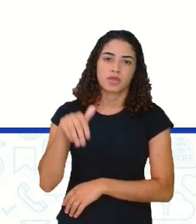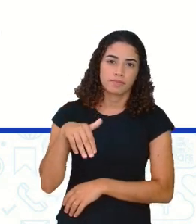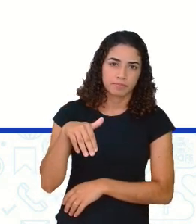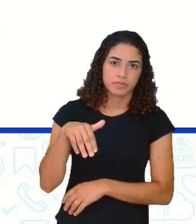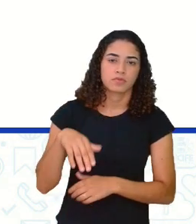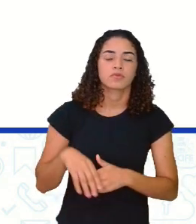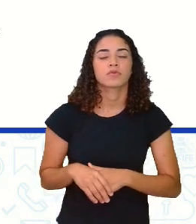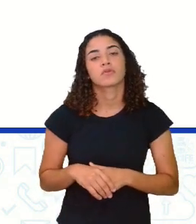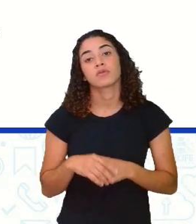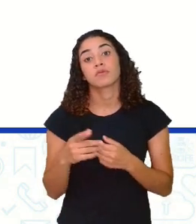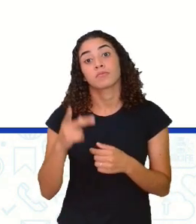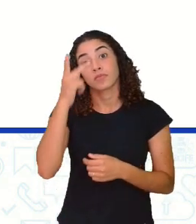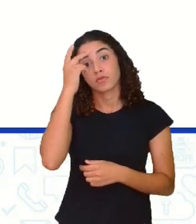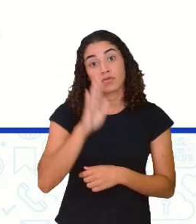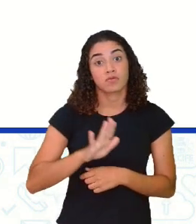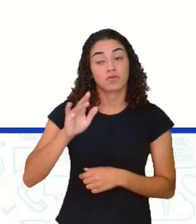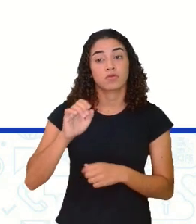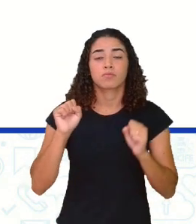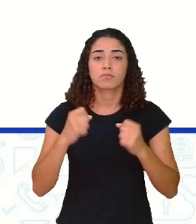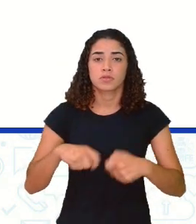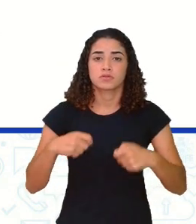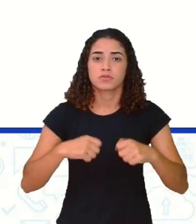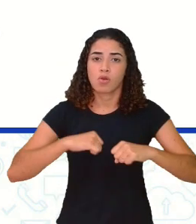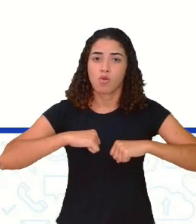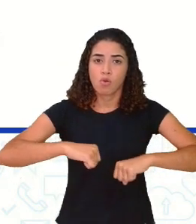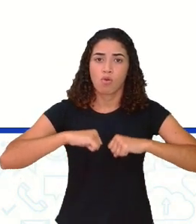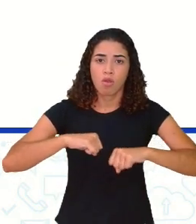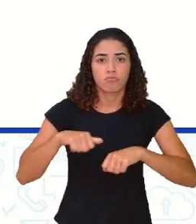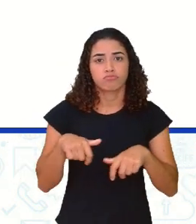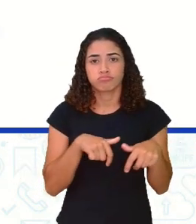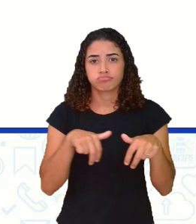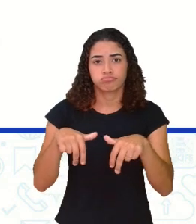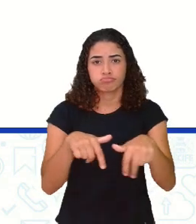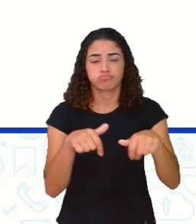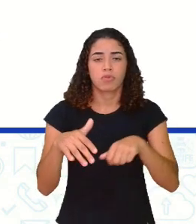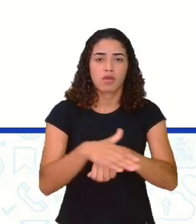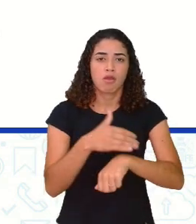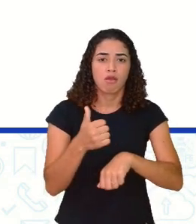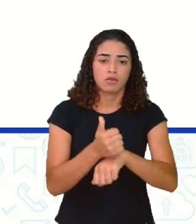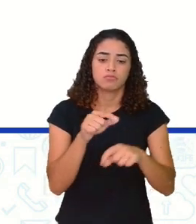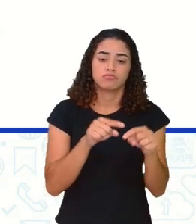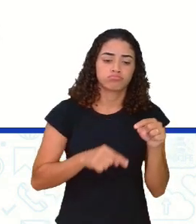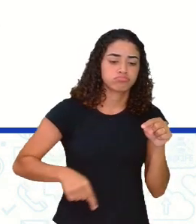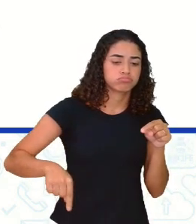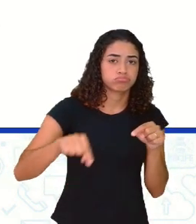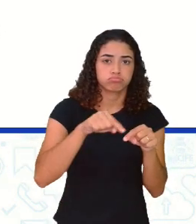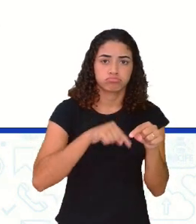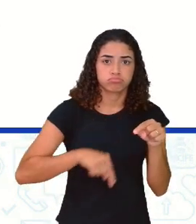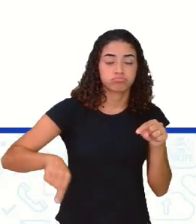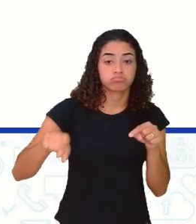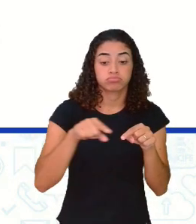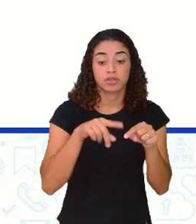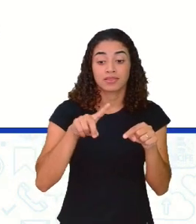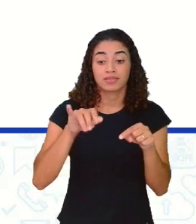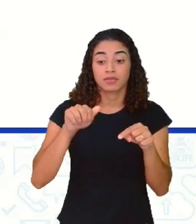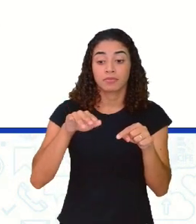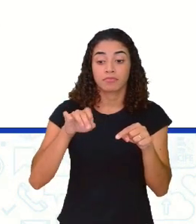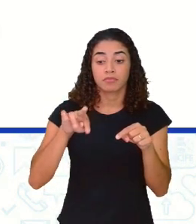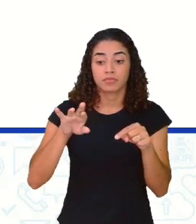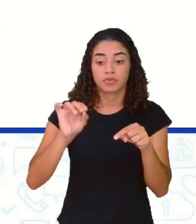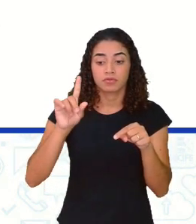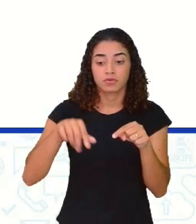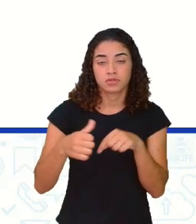os candidatos devem correr ao redor de uma praça circular, cujo diâmetro mede